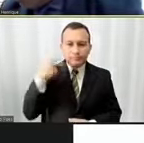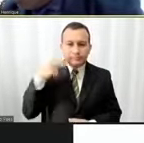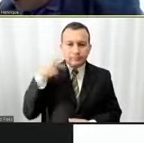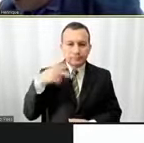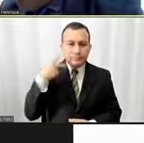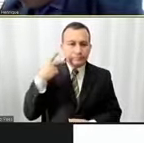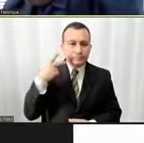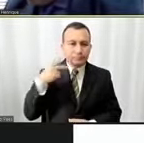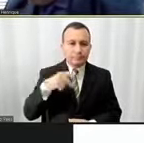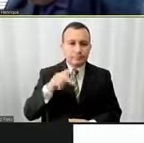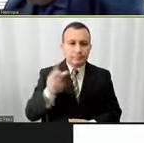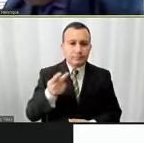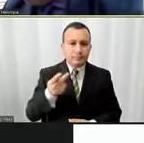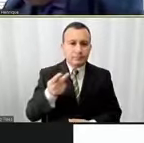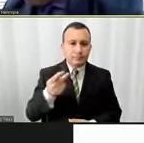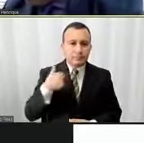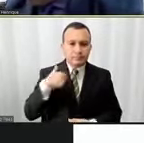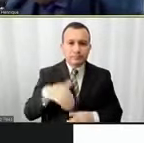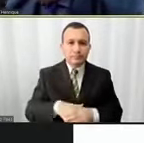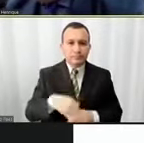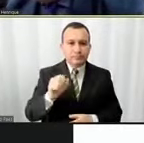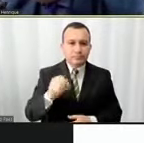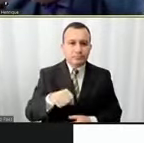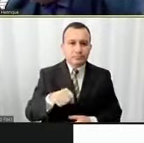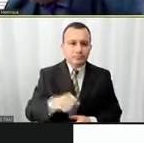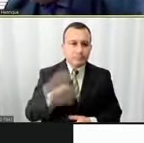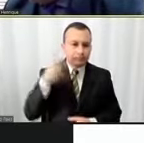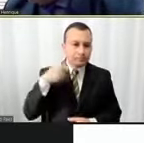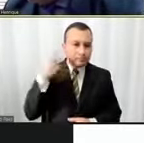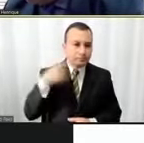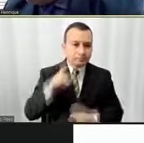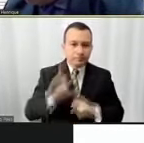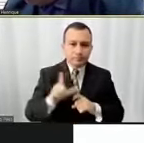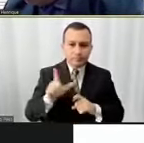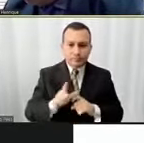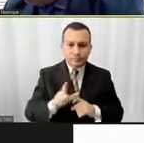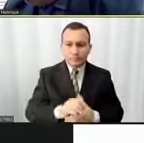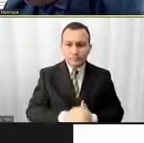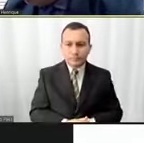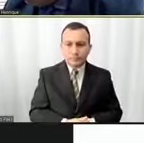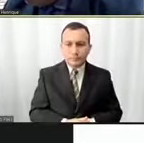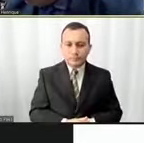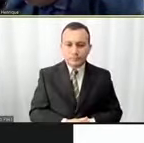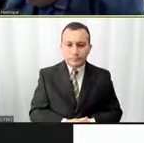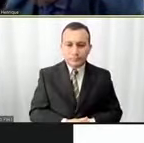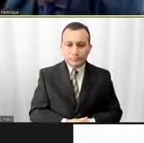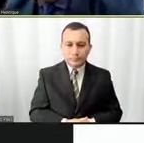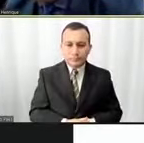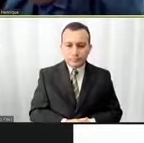Vereador Paulo Henrique. Eu voto sim. Vereador Dr. Luiz Fernando.